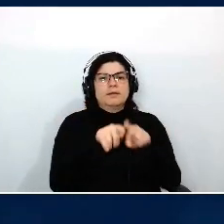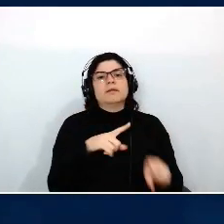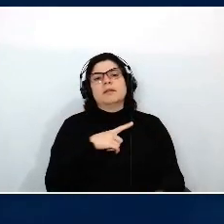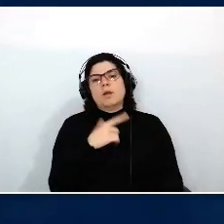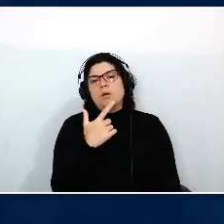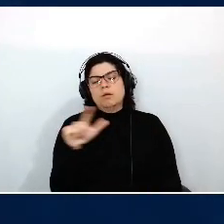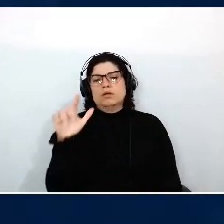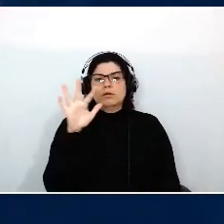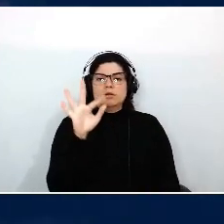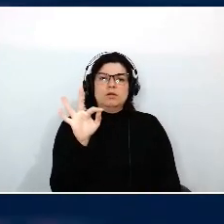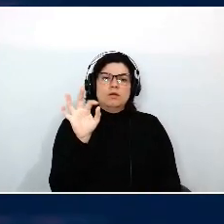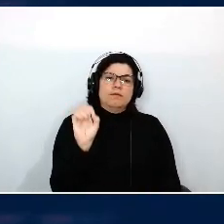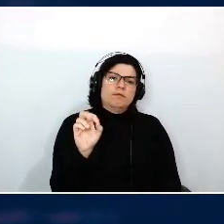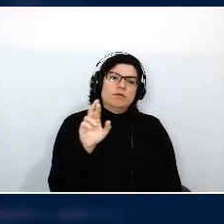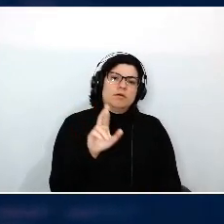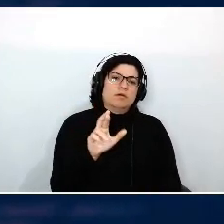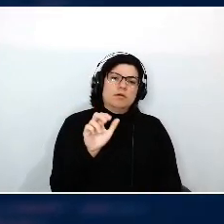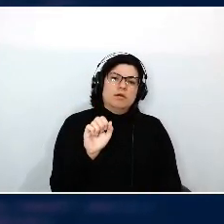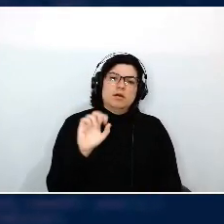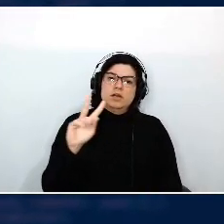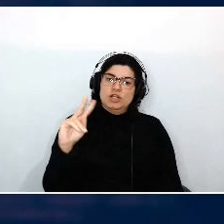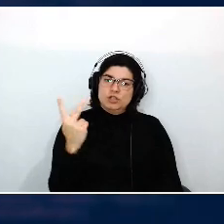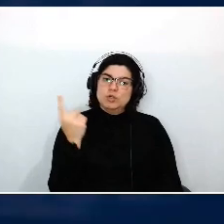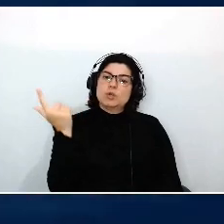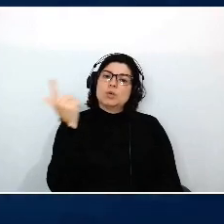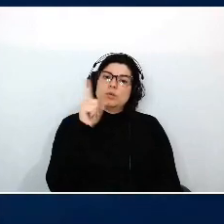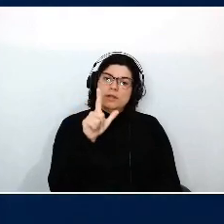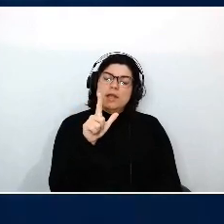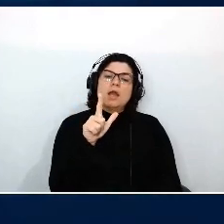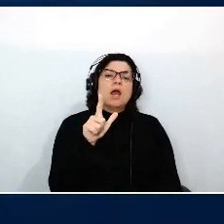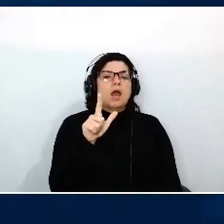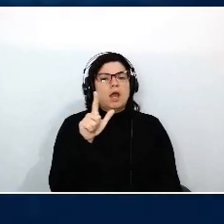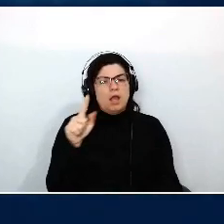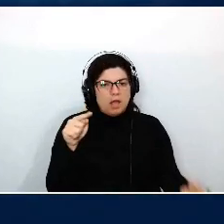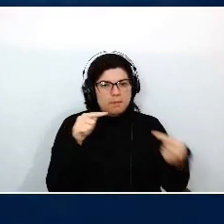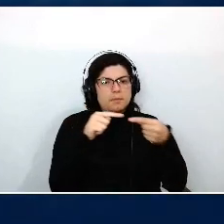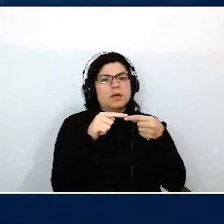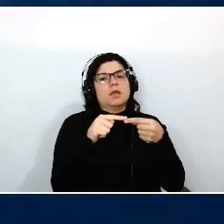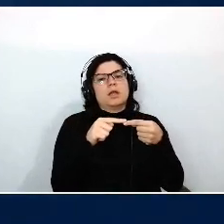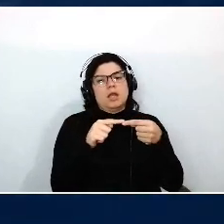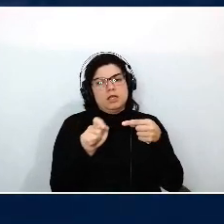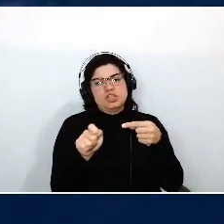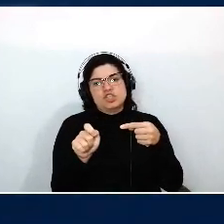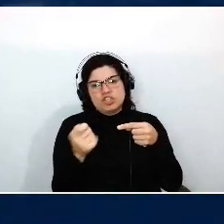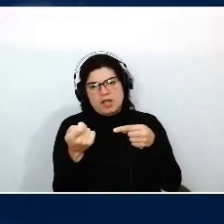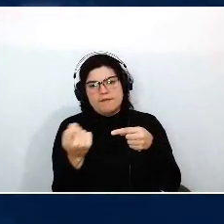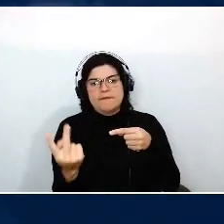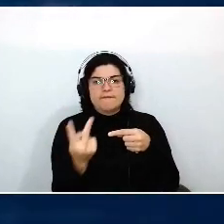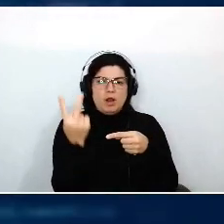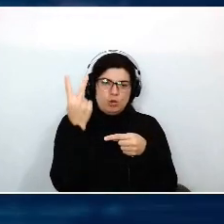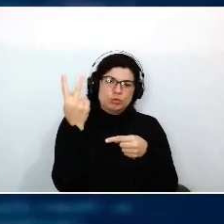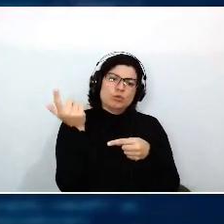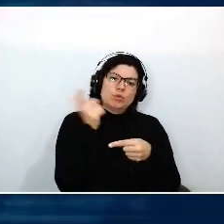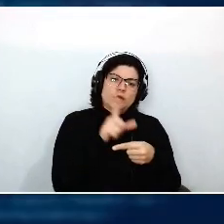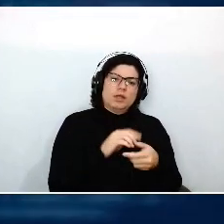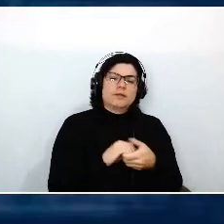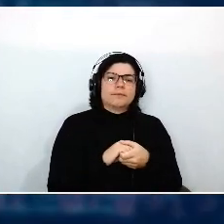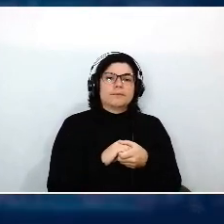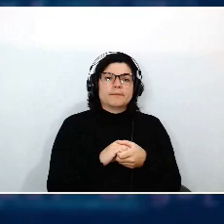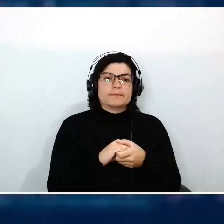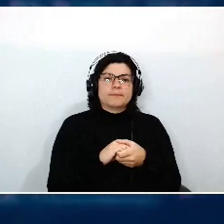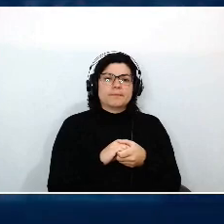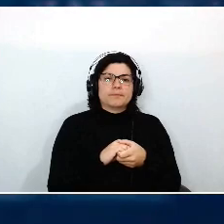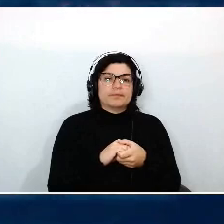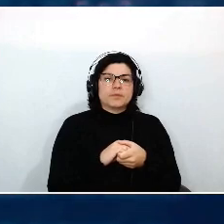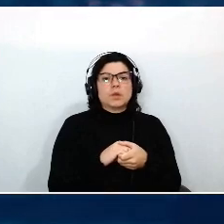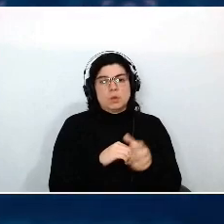sem problemas. Então, a gente consegue passar alguma coisa para iterar. A gente consegue iterar pela chave, pelo valor ou só pelo valor. For eachzinho,